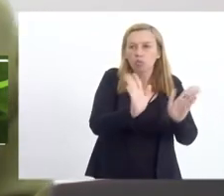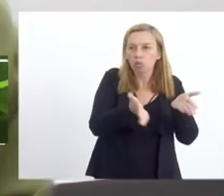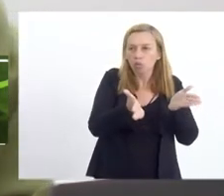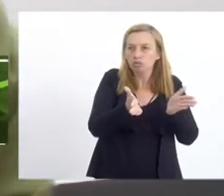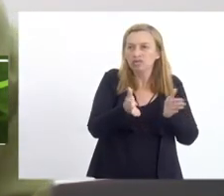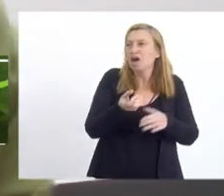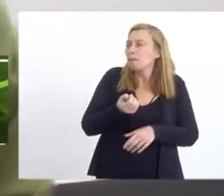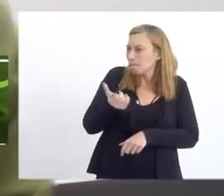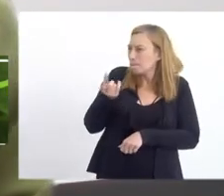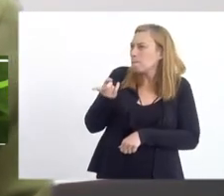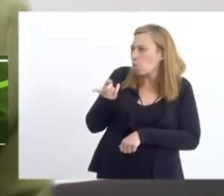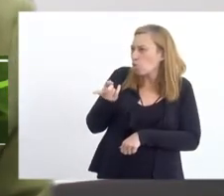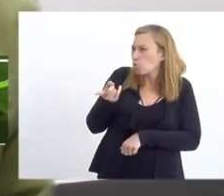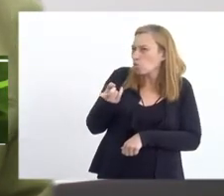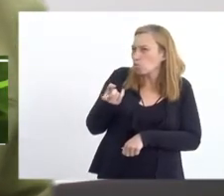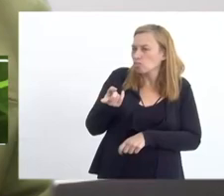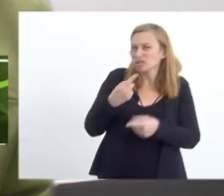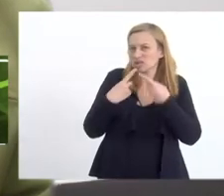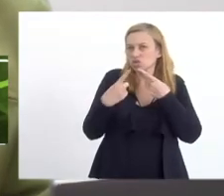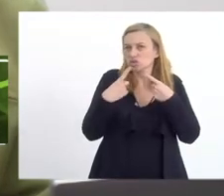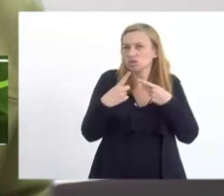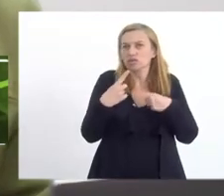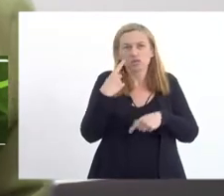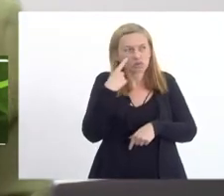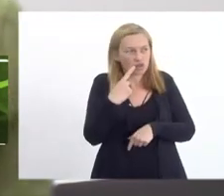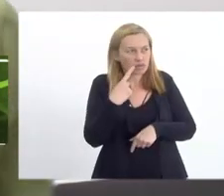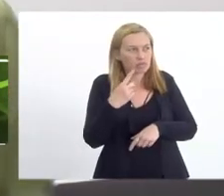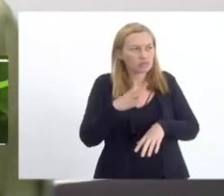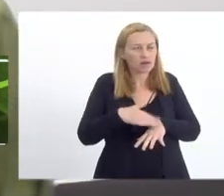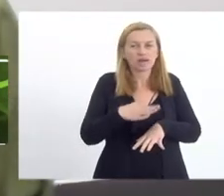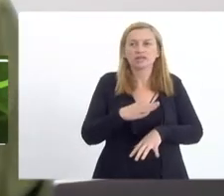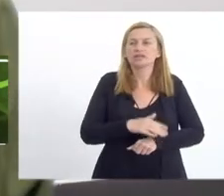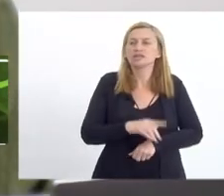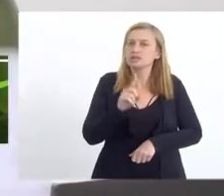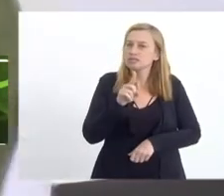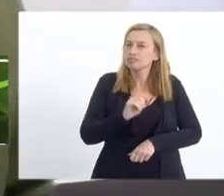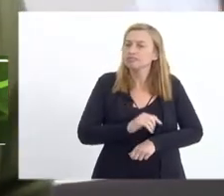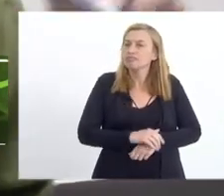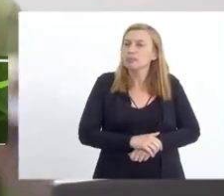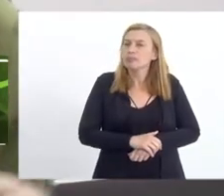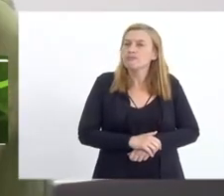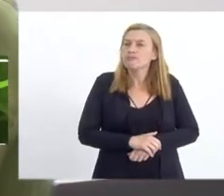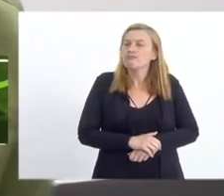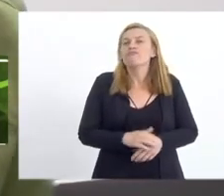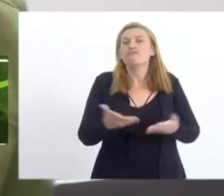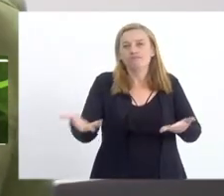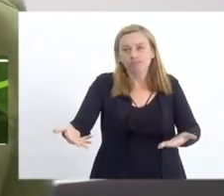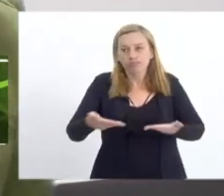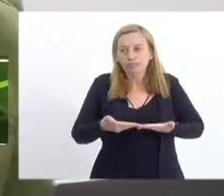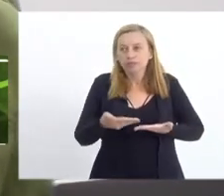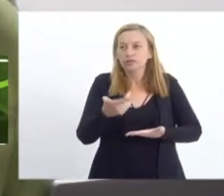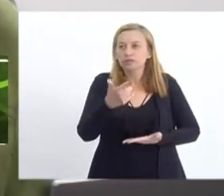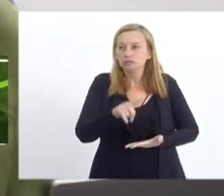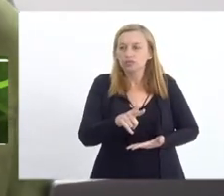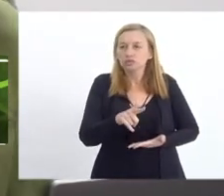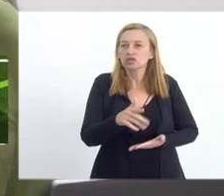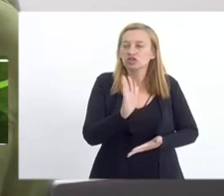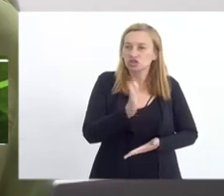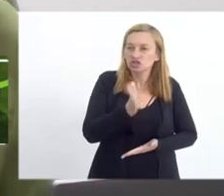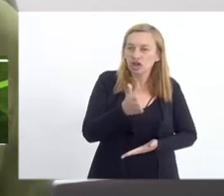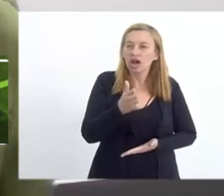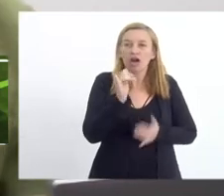seria até pouco, né, para esse debate. Então, vamos estar deliberando também. E eu queria já convidá-los e deixar de antemão